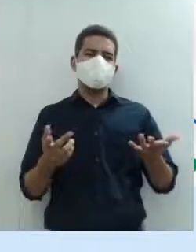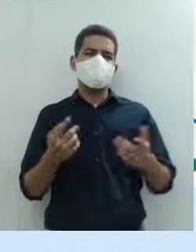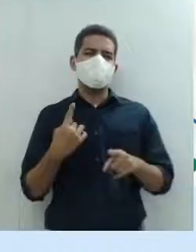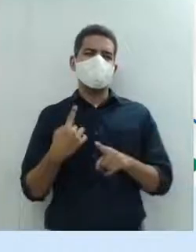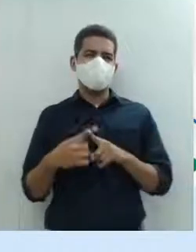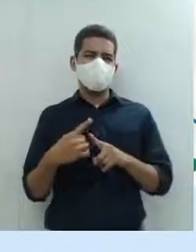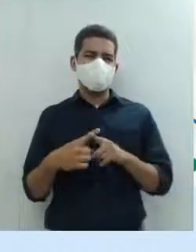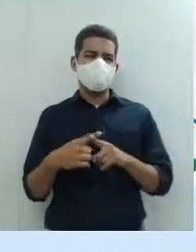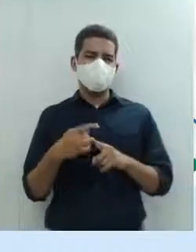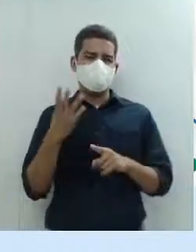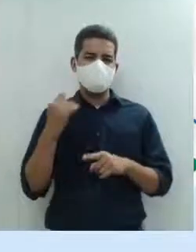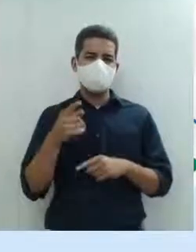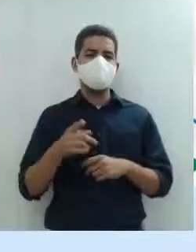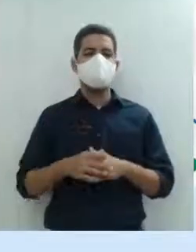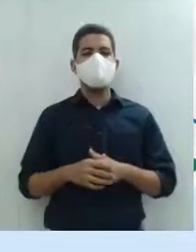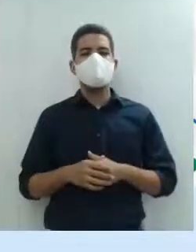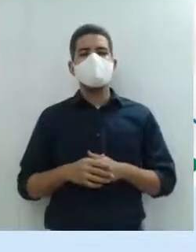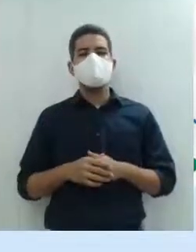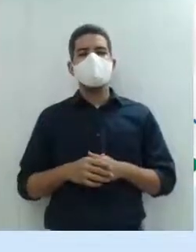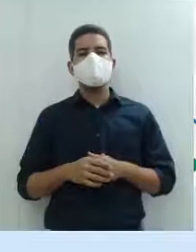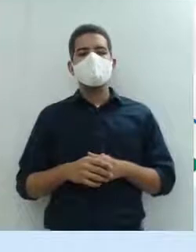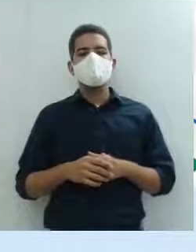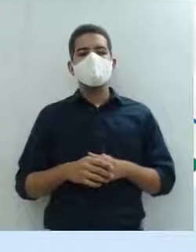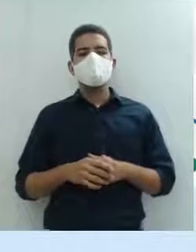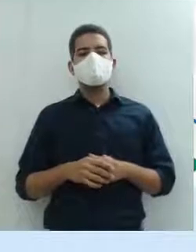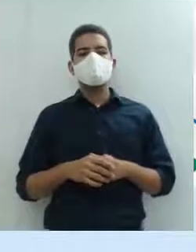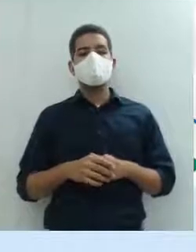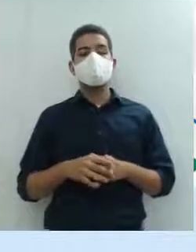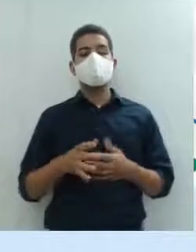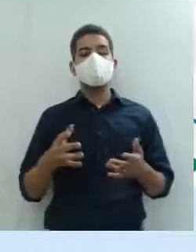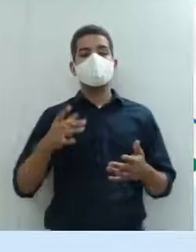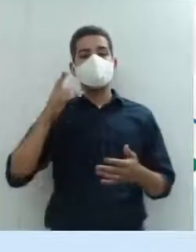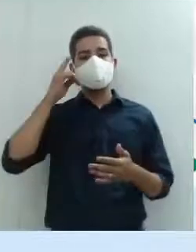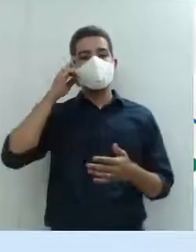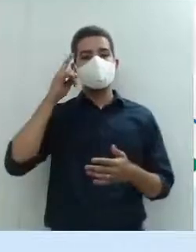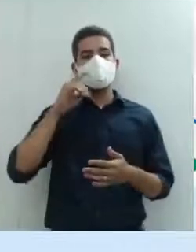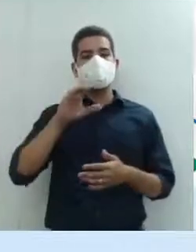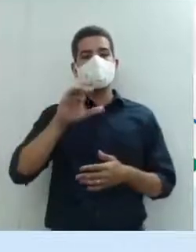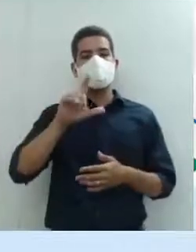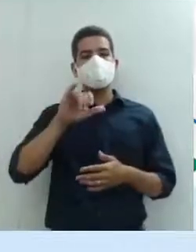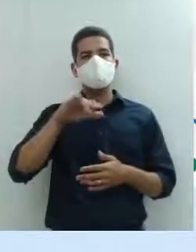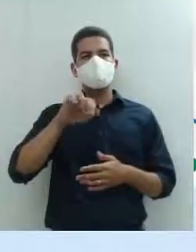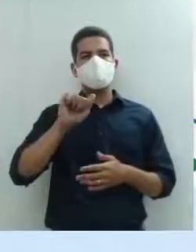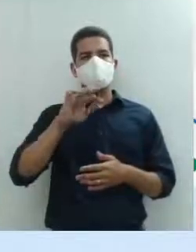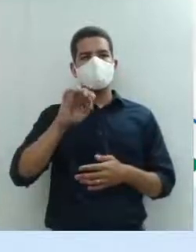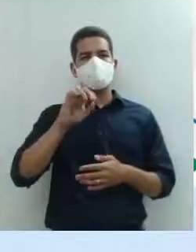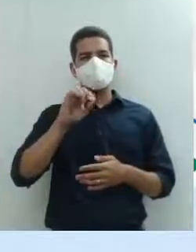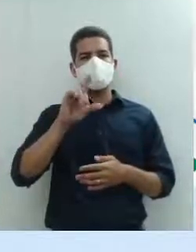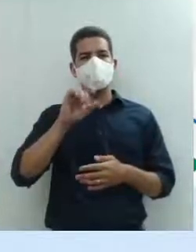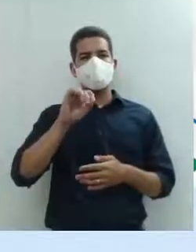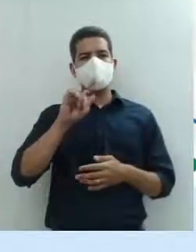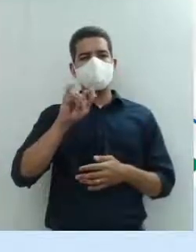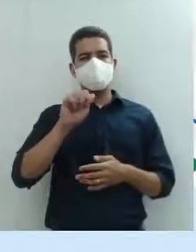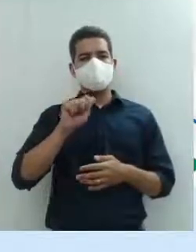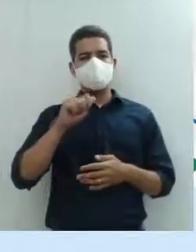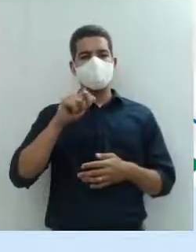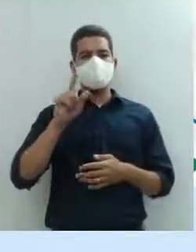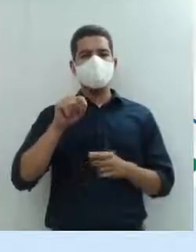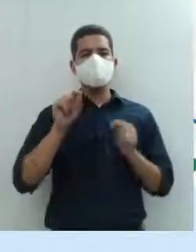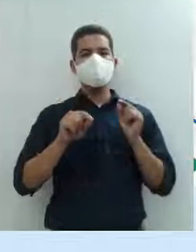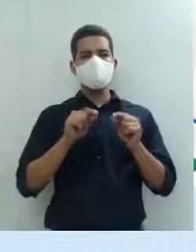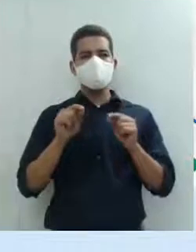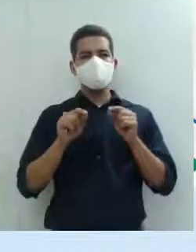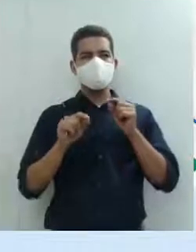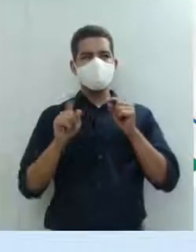explicar então a origem disso tudo? A ideia da aula de climatologia é trazer você justamente para